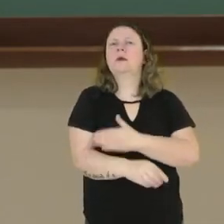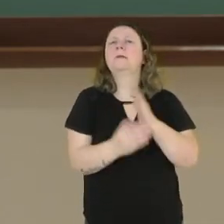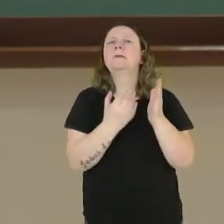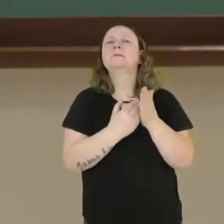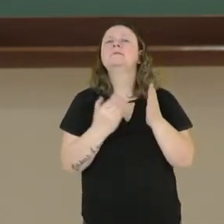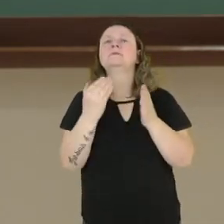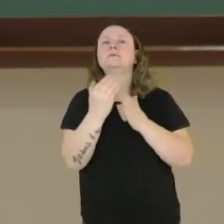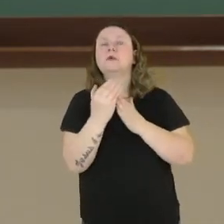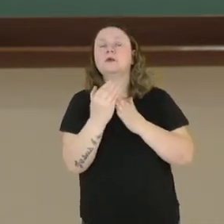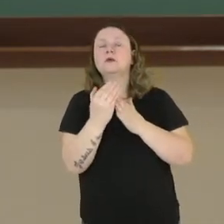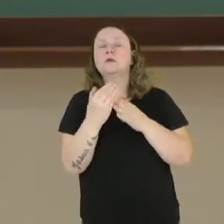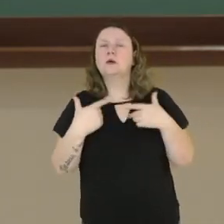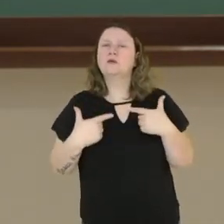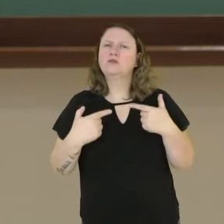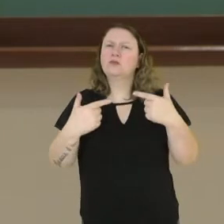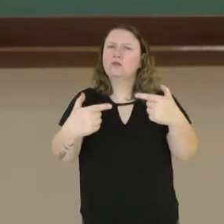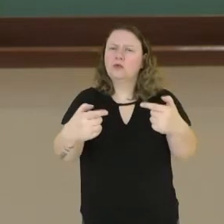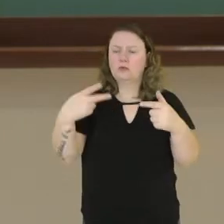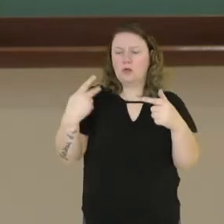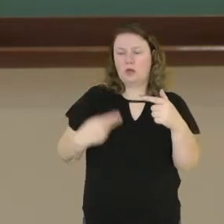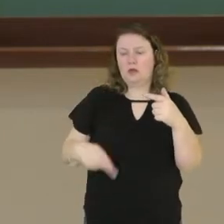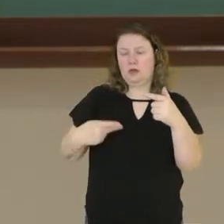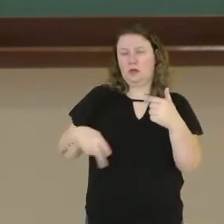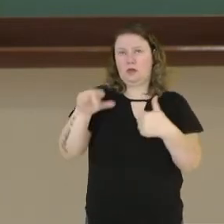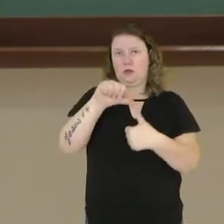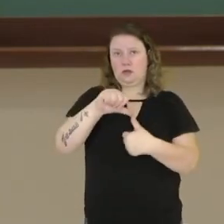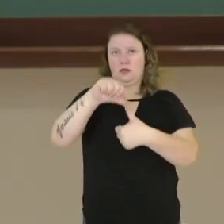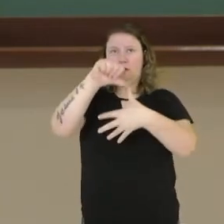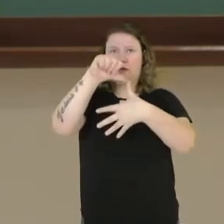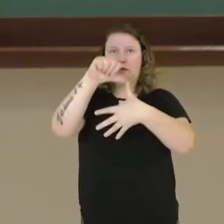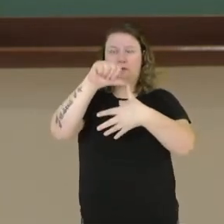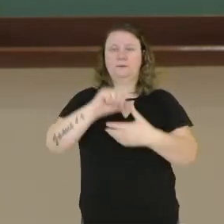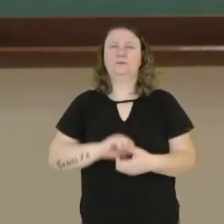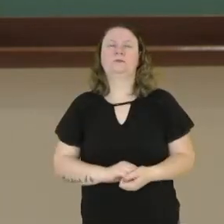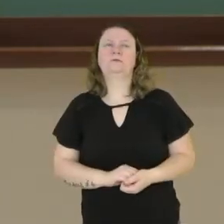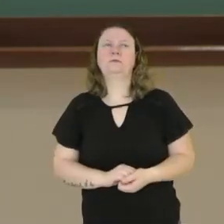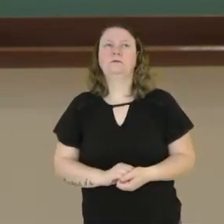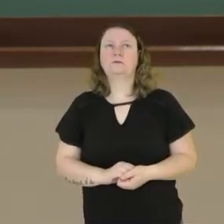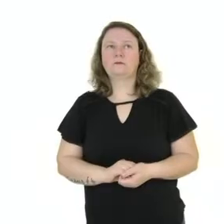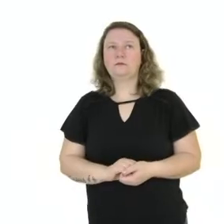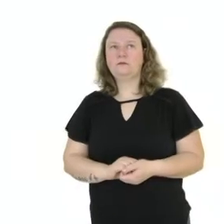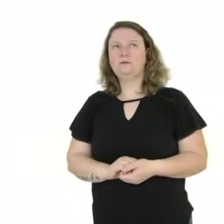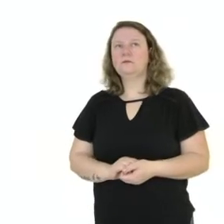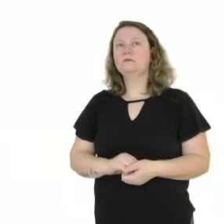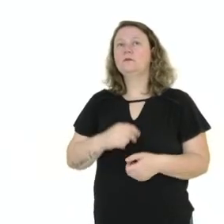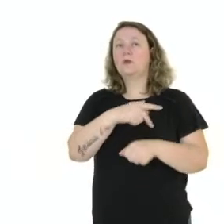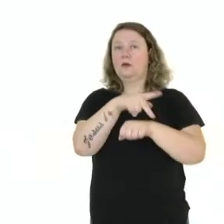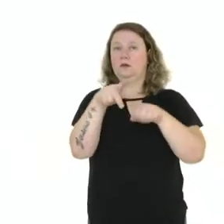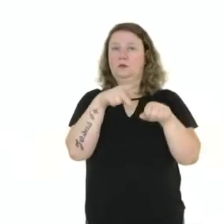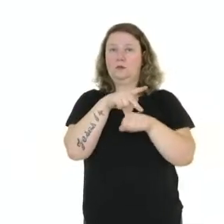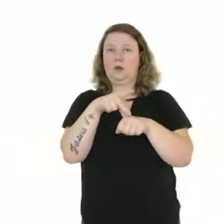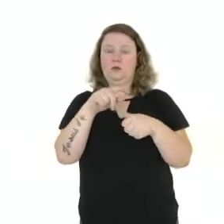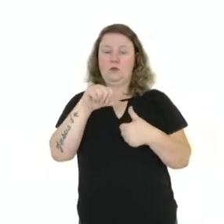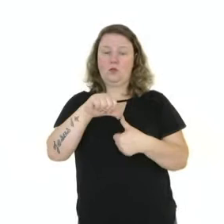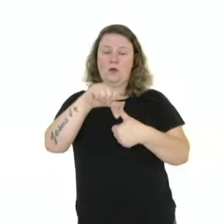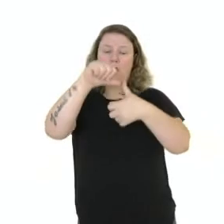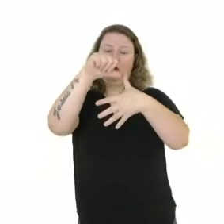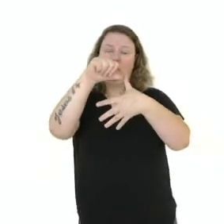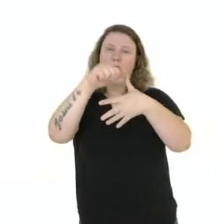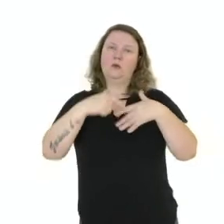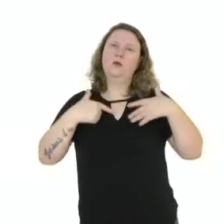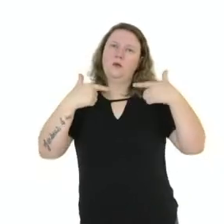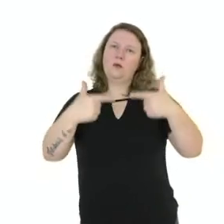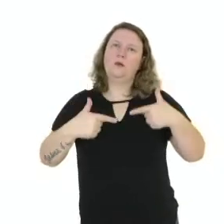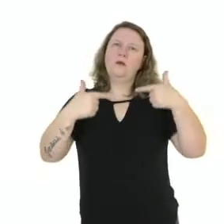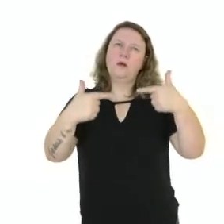guerra que existiu aqui na América do Sul. Bom, os países sul-americanos, eles lutaram